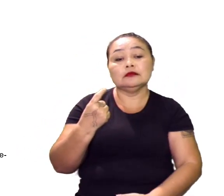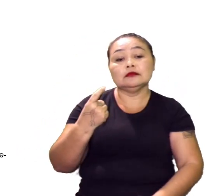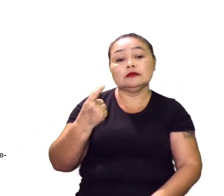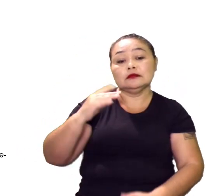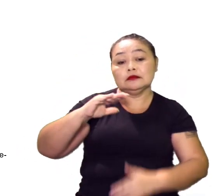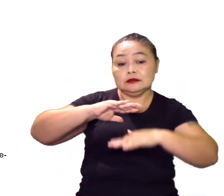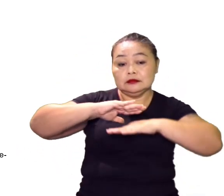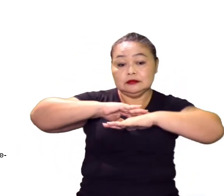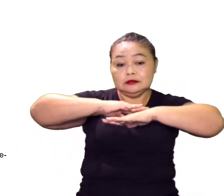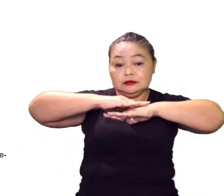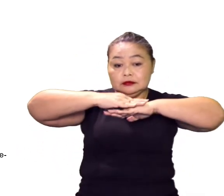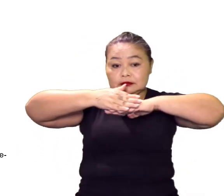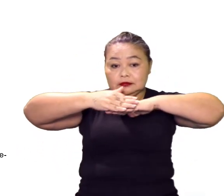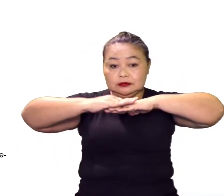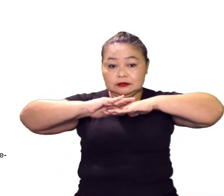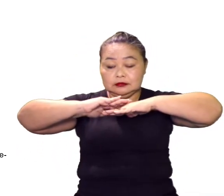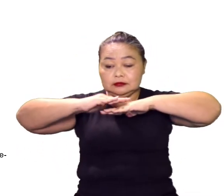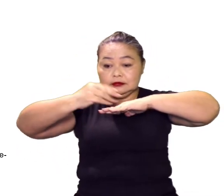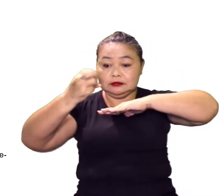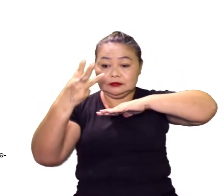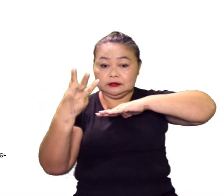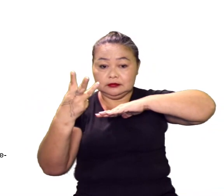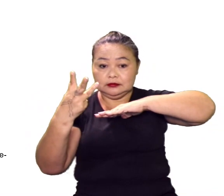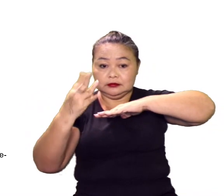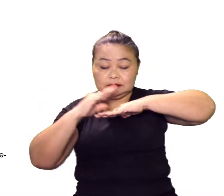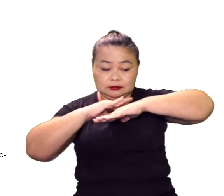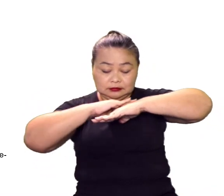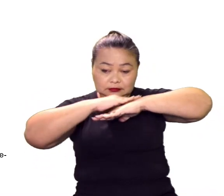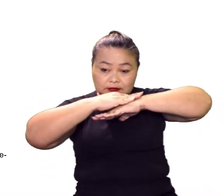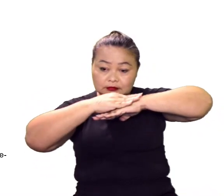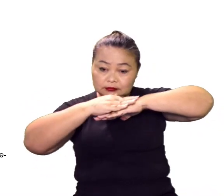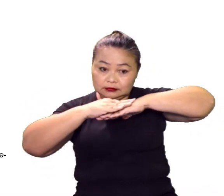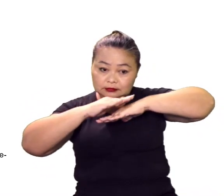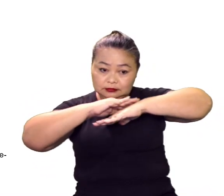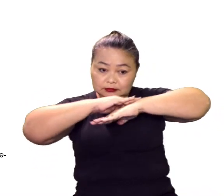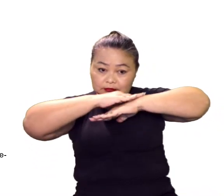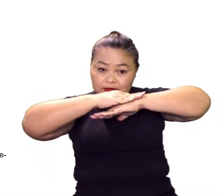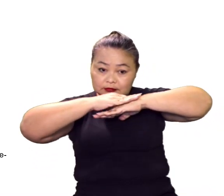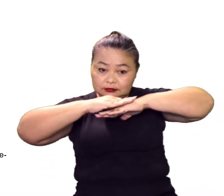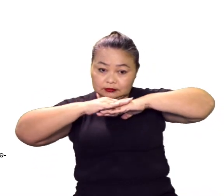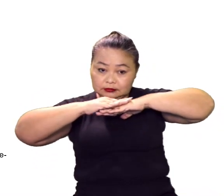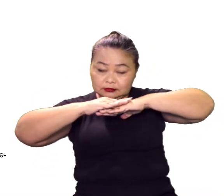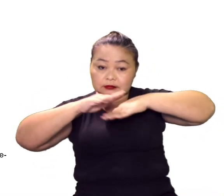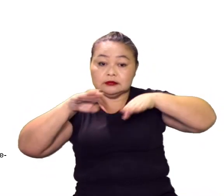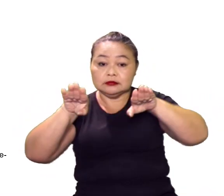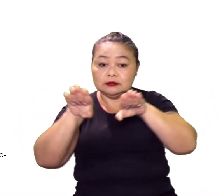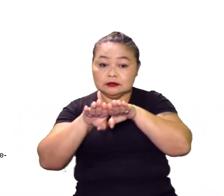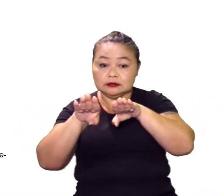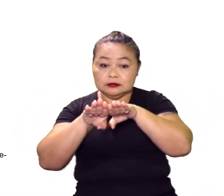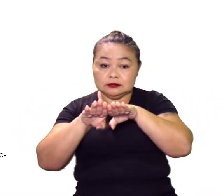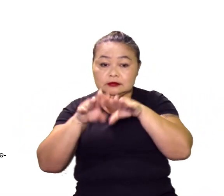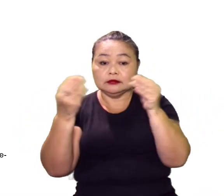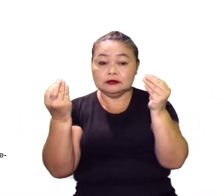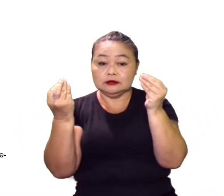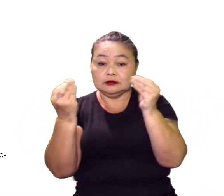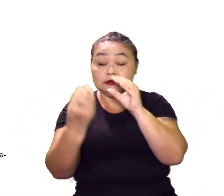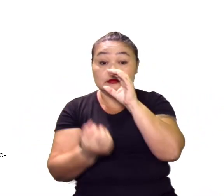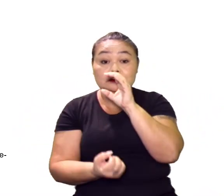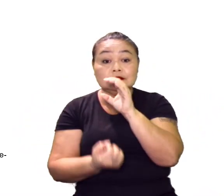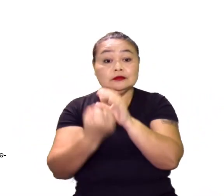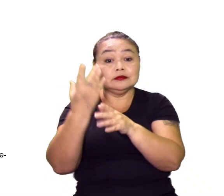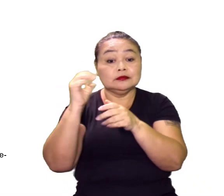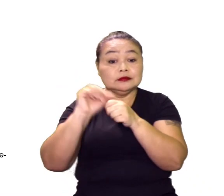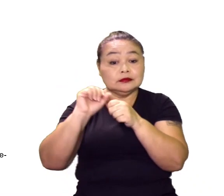formar praticamente 3 relevos, Jorginho. Isso. A planície, como nós falamos, também vai colaborar para o surgimento